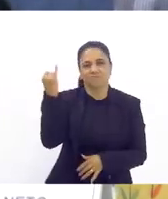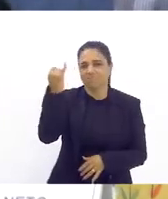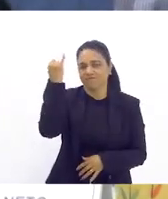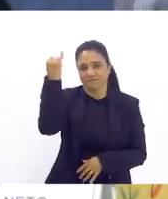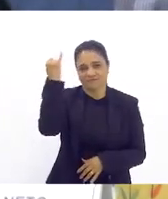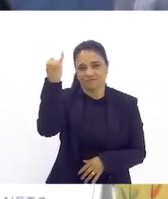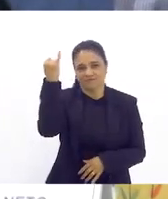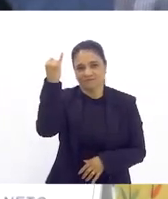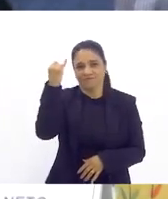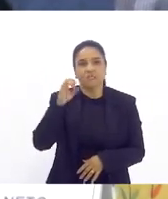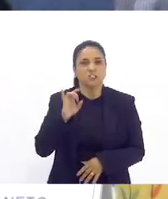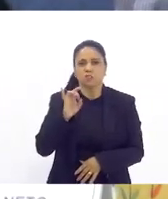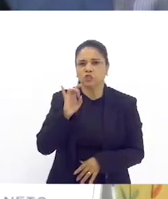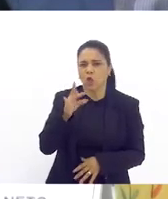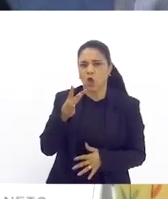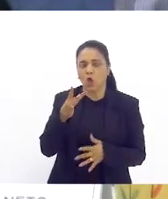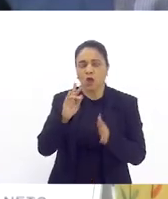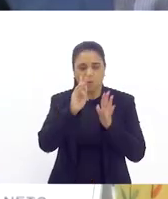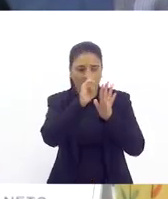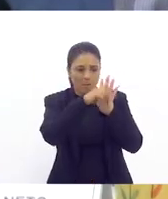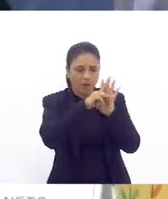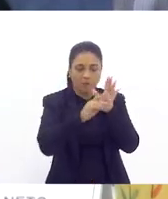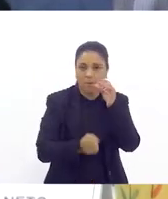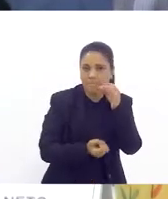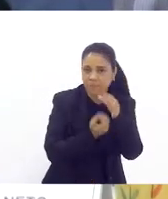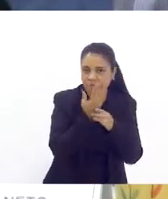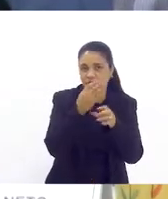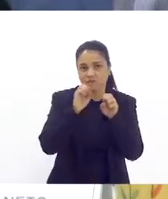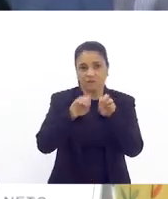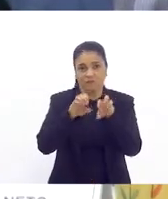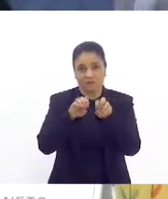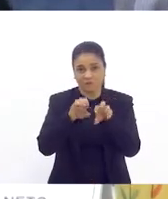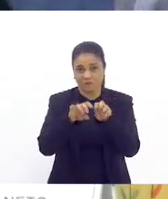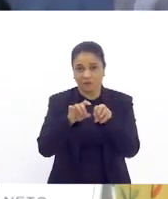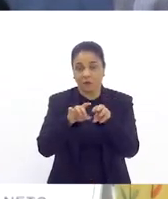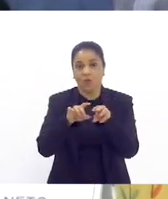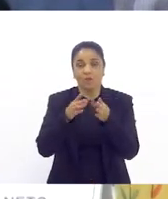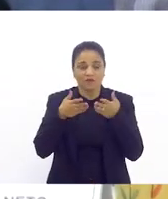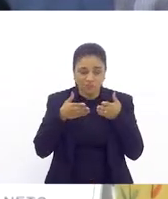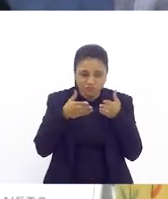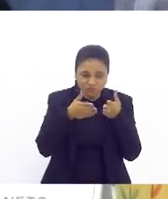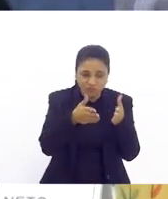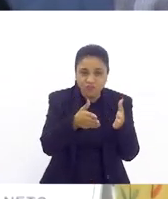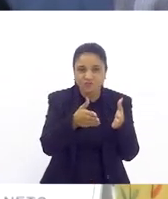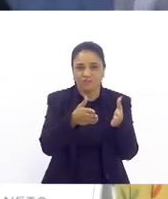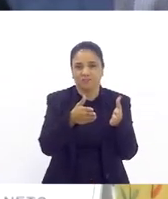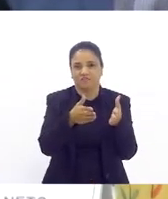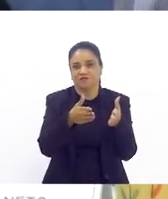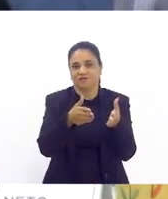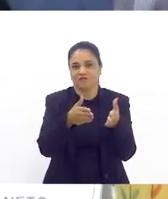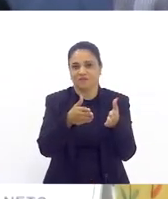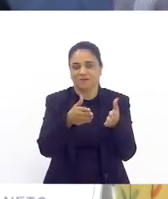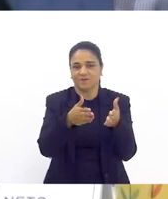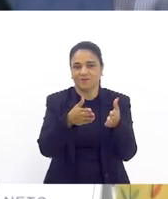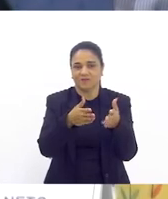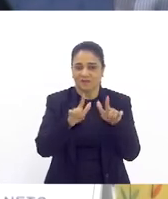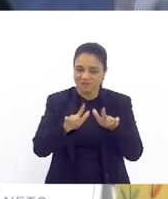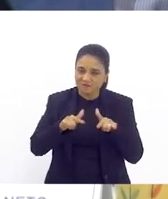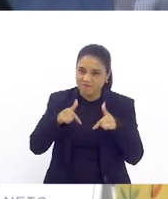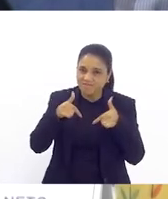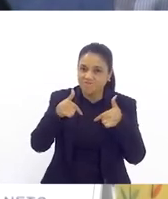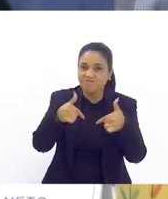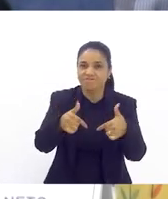que é não só implementação de um plano Estadual de Educação que possa servir como direcionamento para as ações